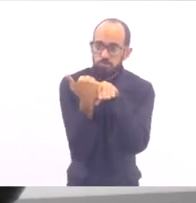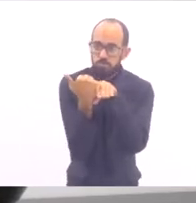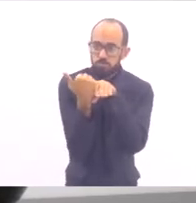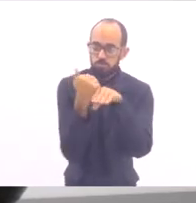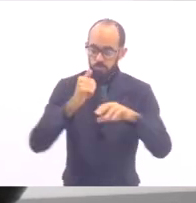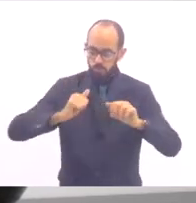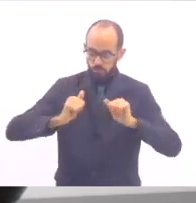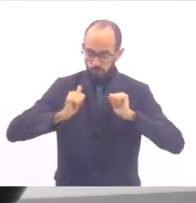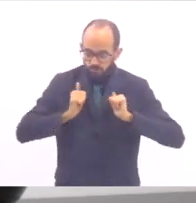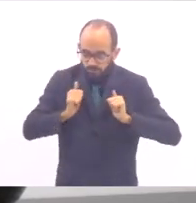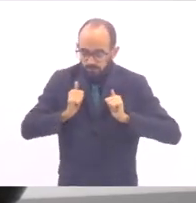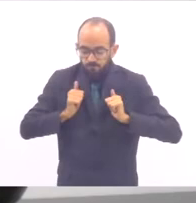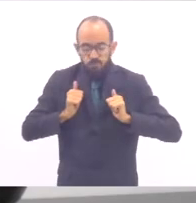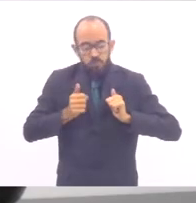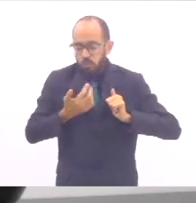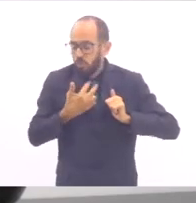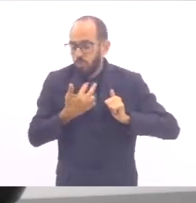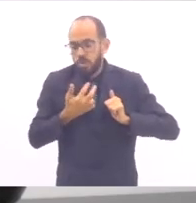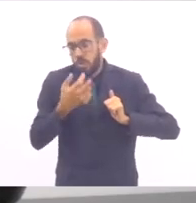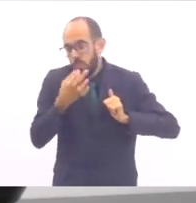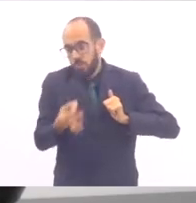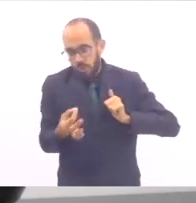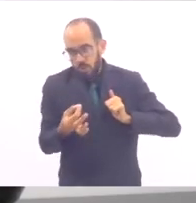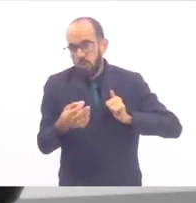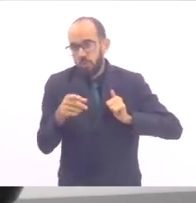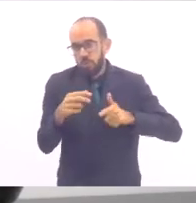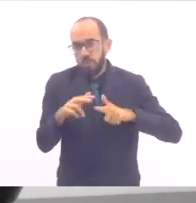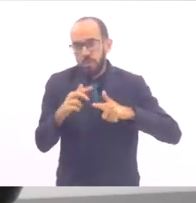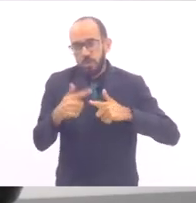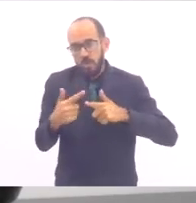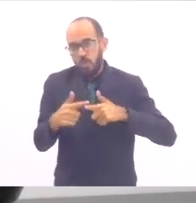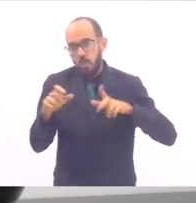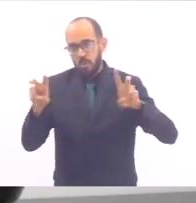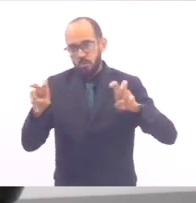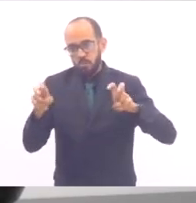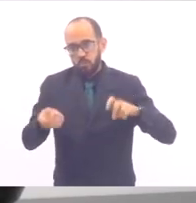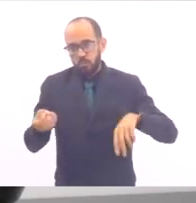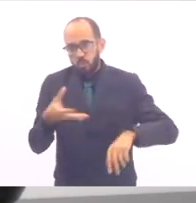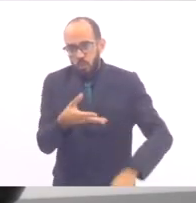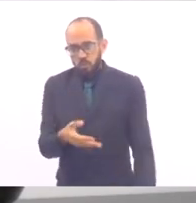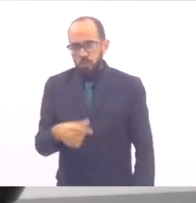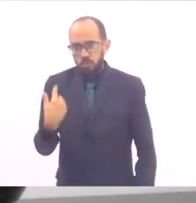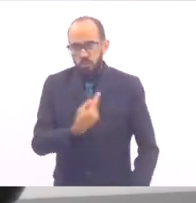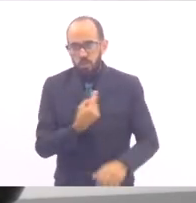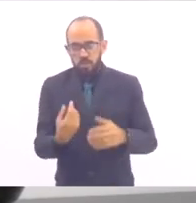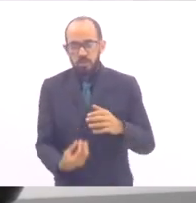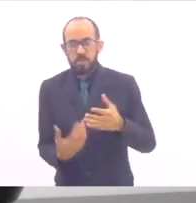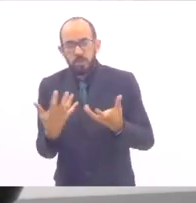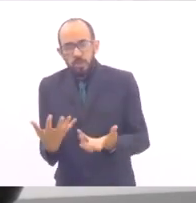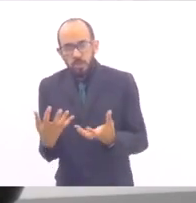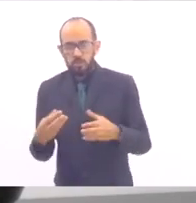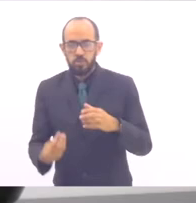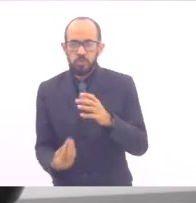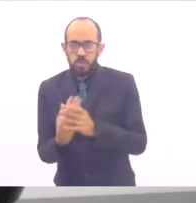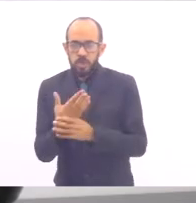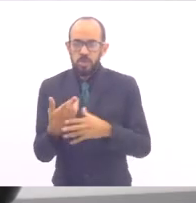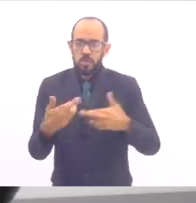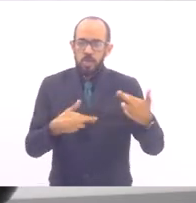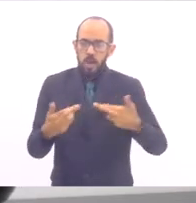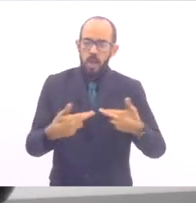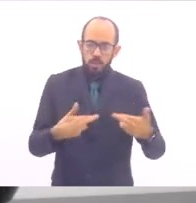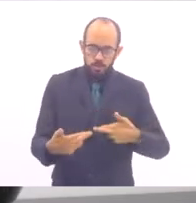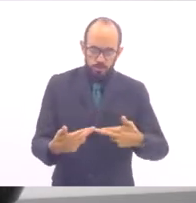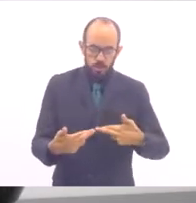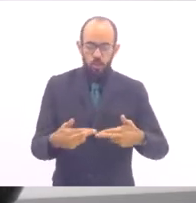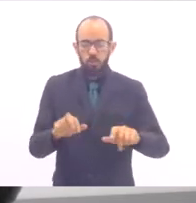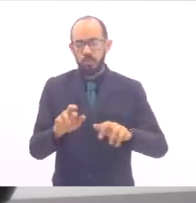imparcialidade para tratar esse assunto por ser novo, a gente quis criar esse relacionamento, trazer para a mesa,